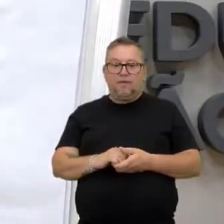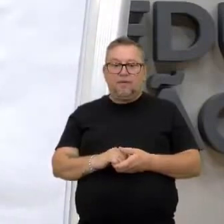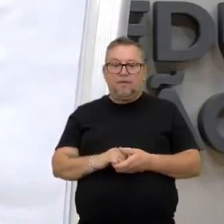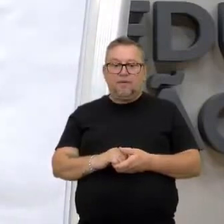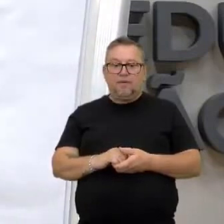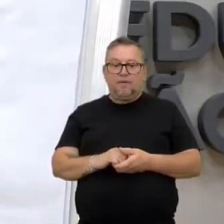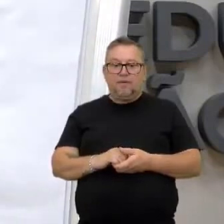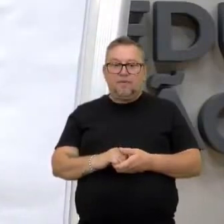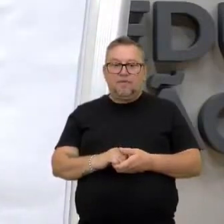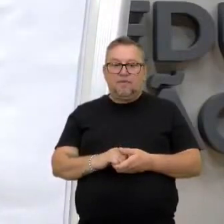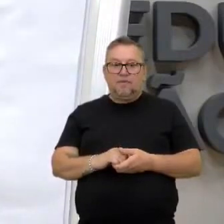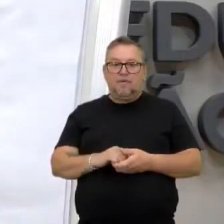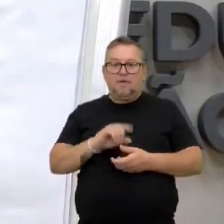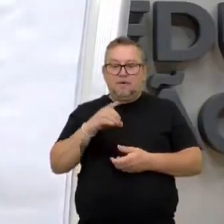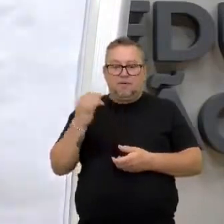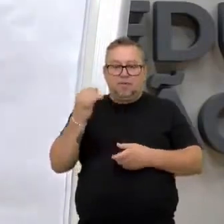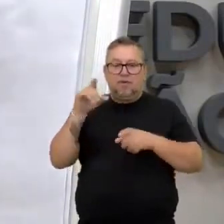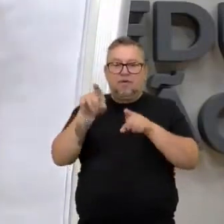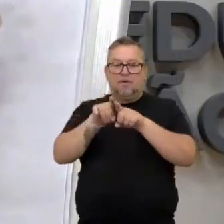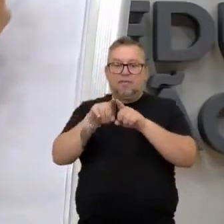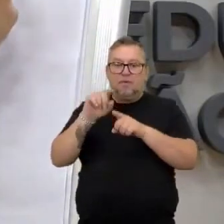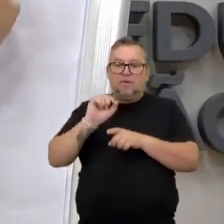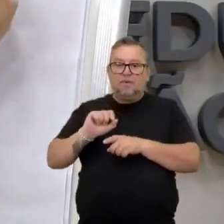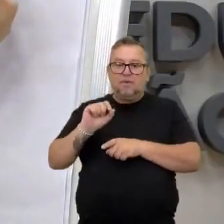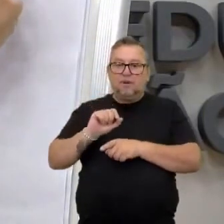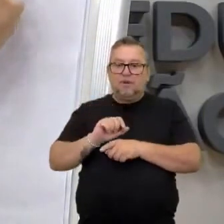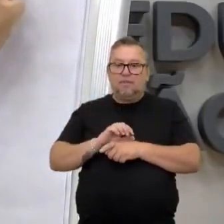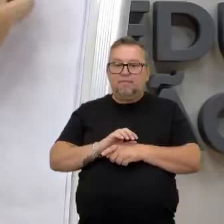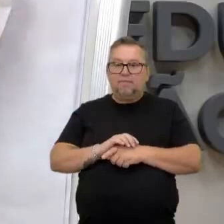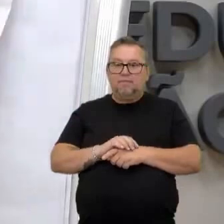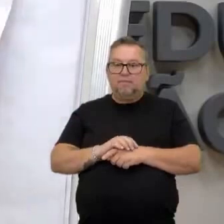passado. E é importante ter em vista a questão